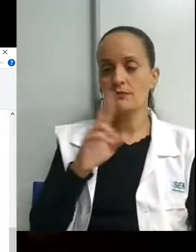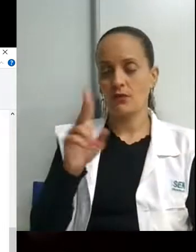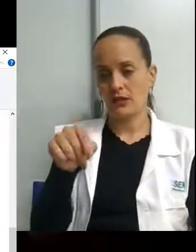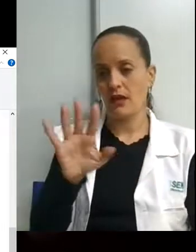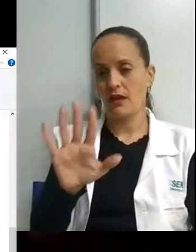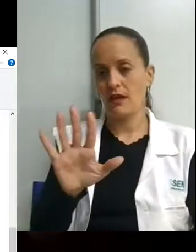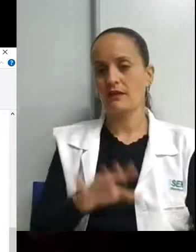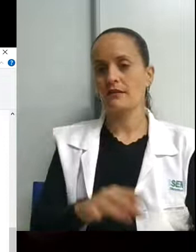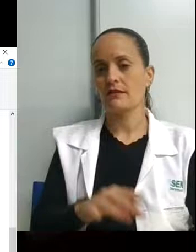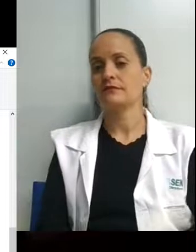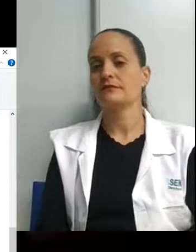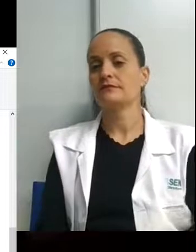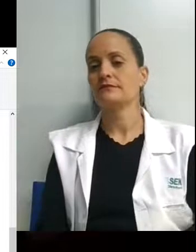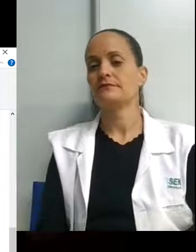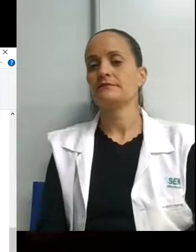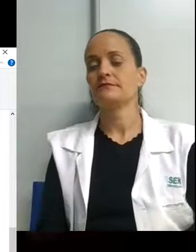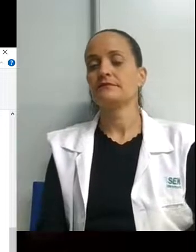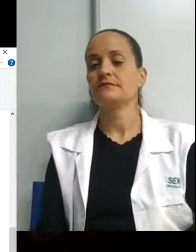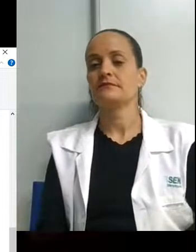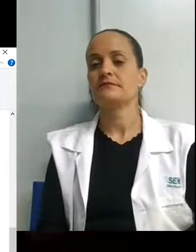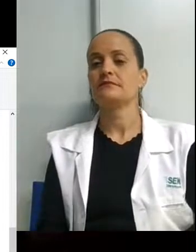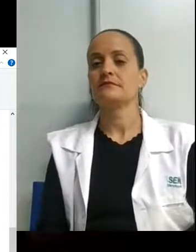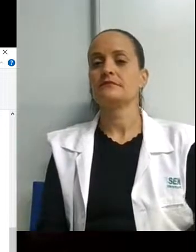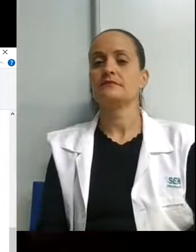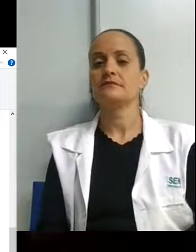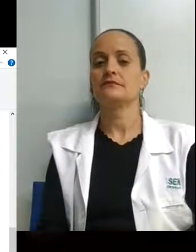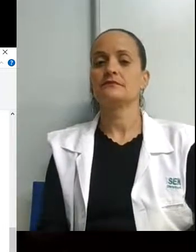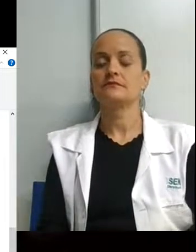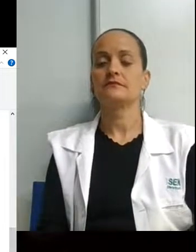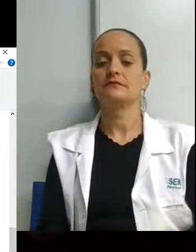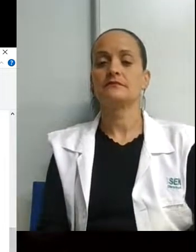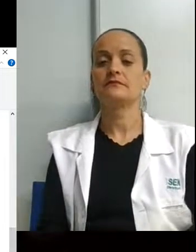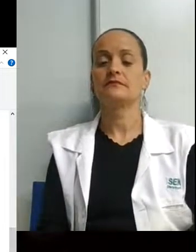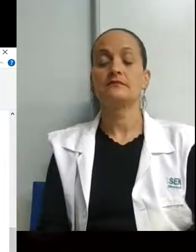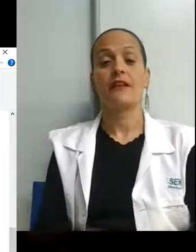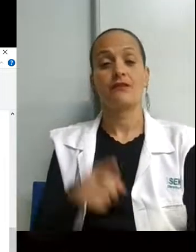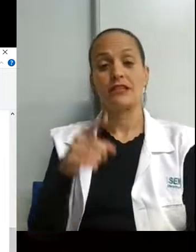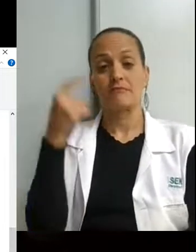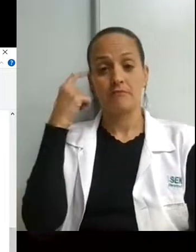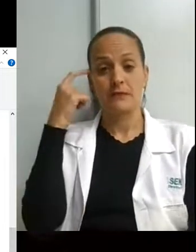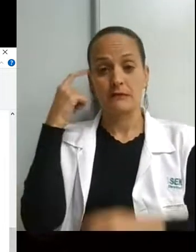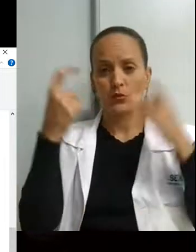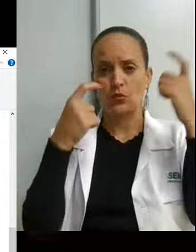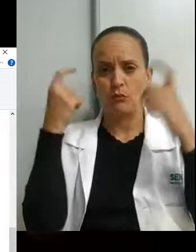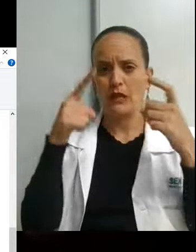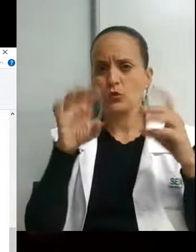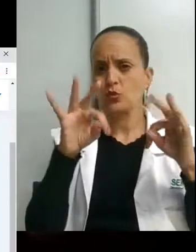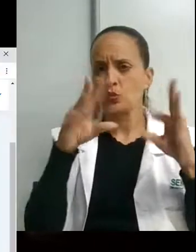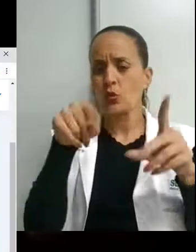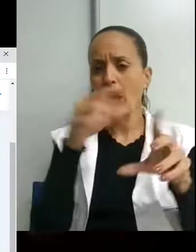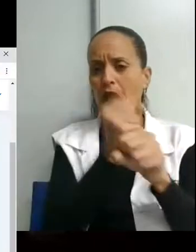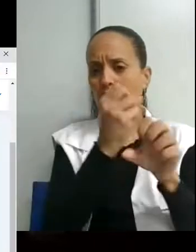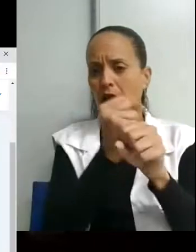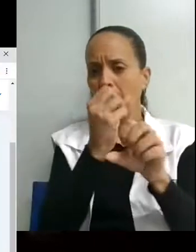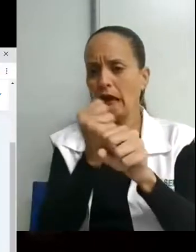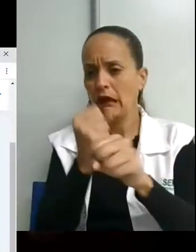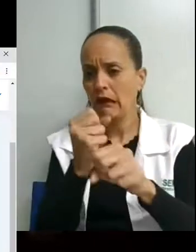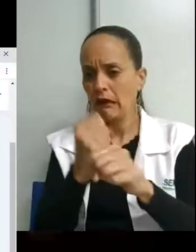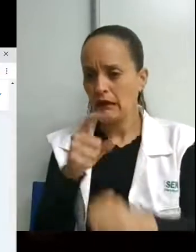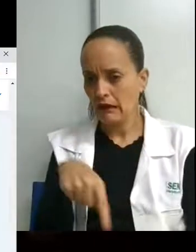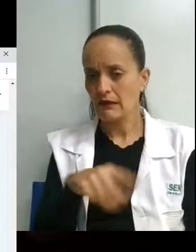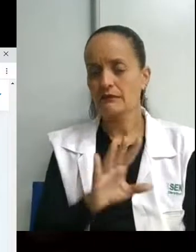Professor, mas o curso todo aí vai ser só conta, assim, cálculo, não? Não, por isso que eu tô falando para vocês não preocupar. A próxima SAP, eu vou até abrir aqui com vocês, ó,